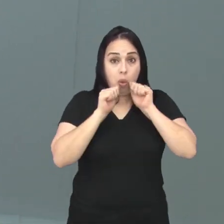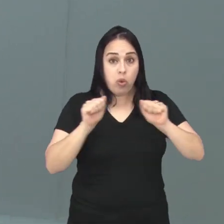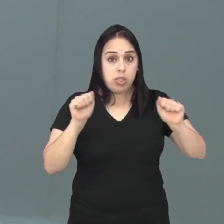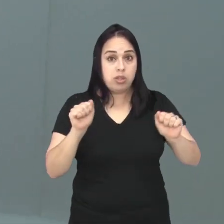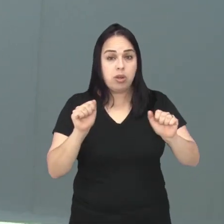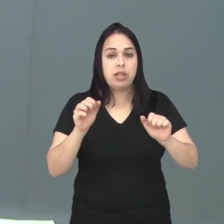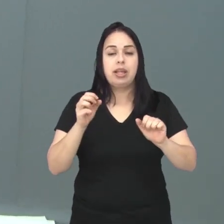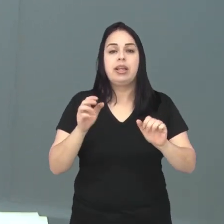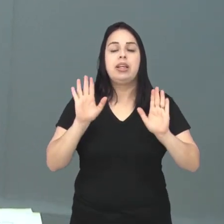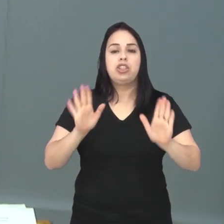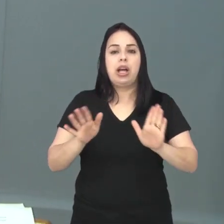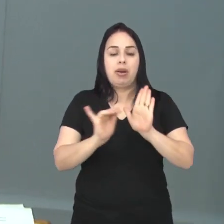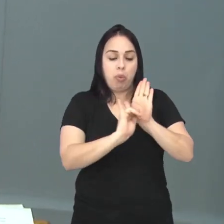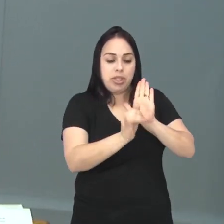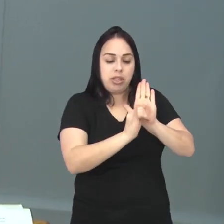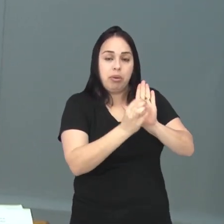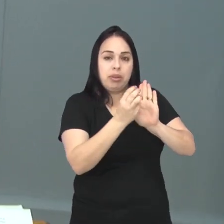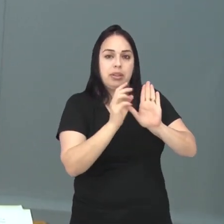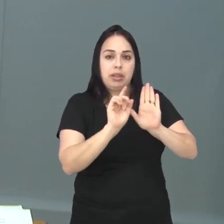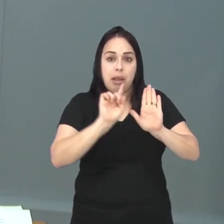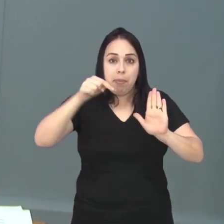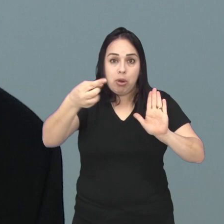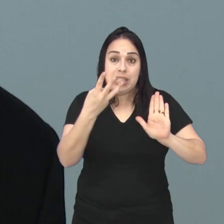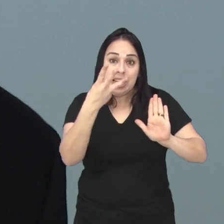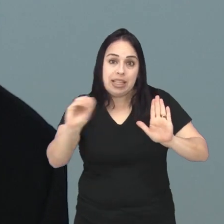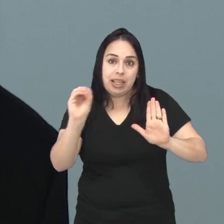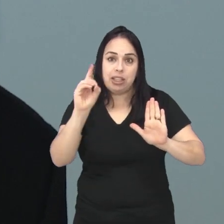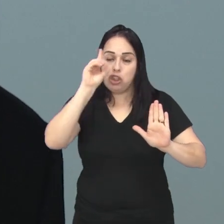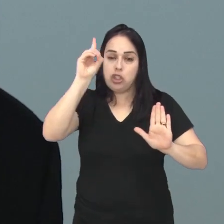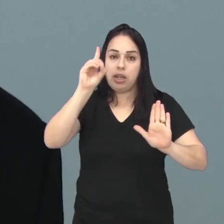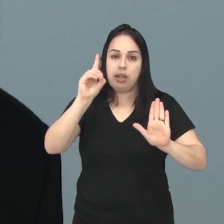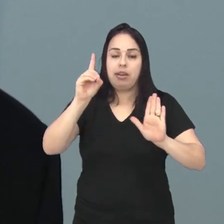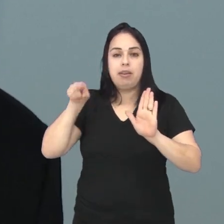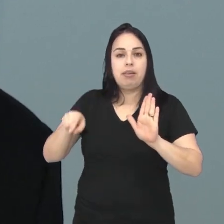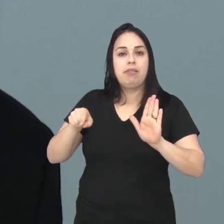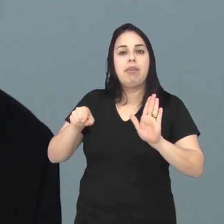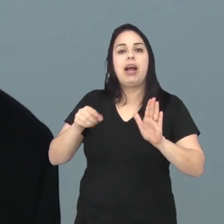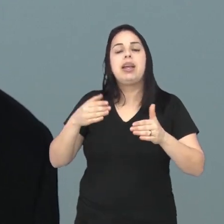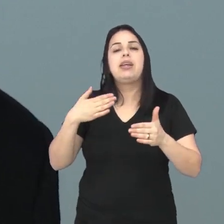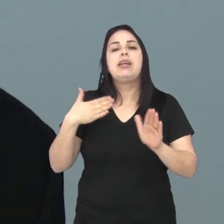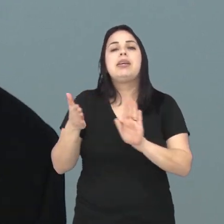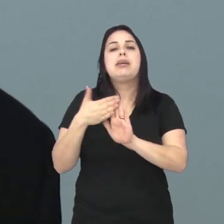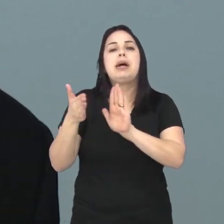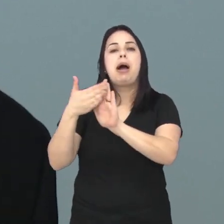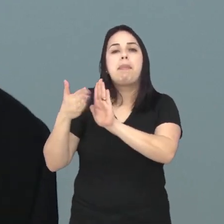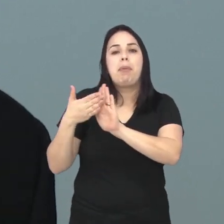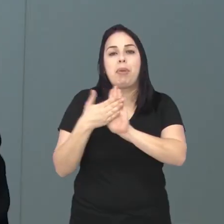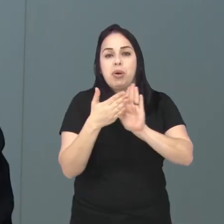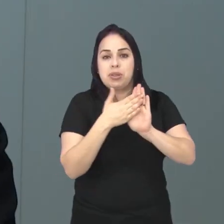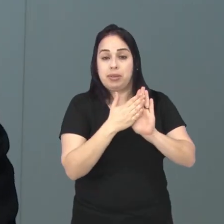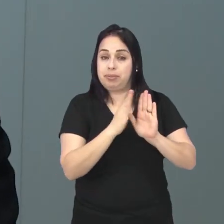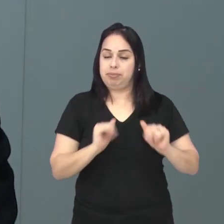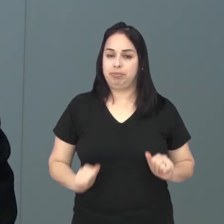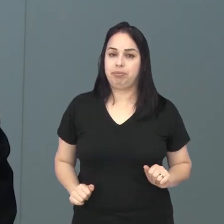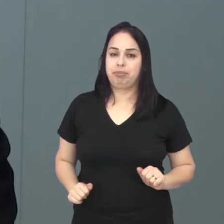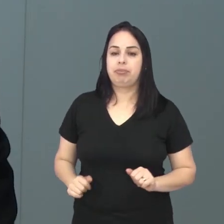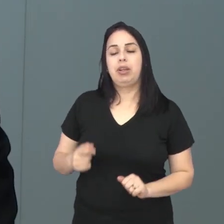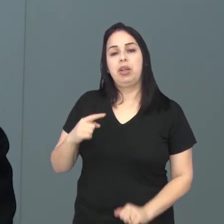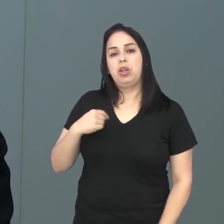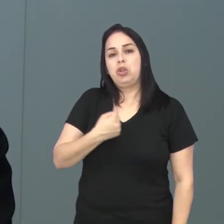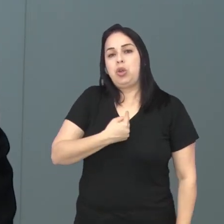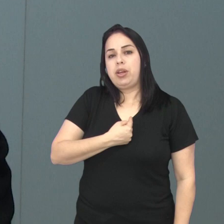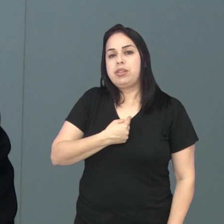assessor, depois de 30 dias da publicação do edital, será marcada a data para a abertura das propostas. A gente acredita que os